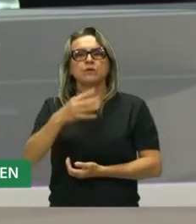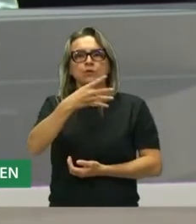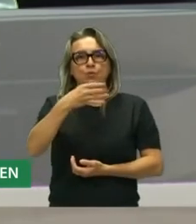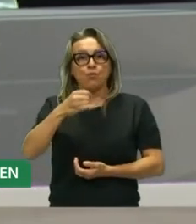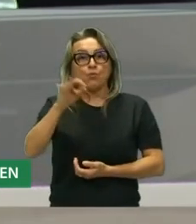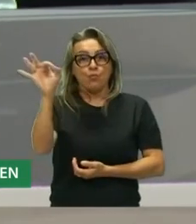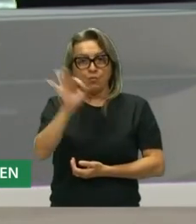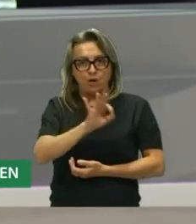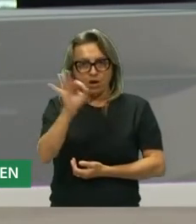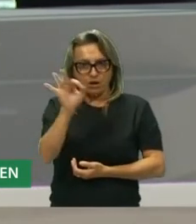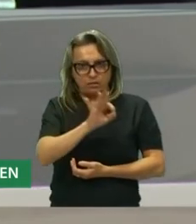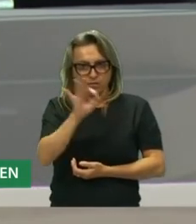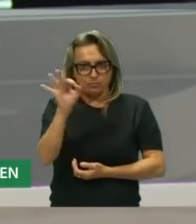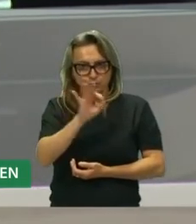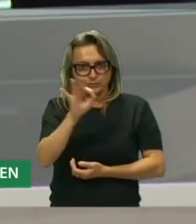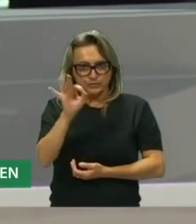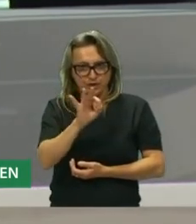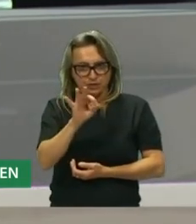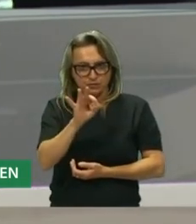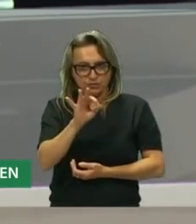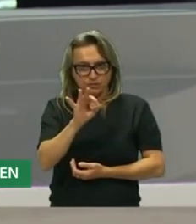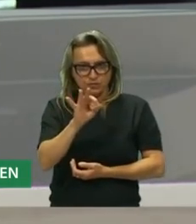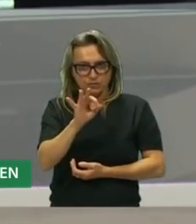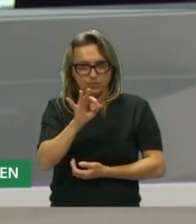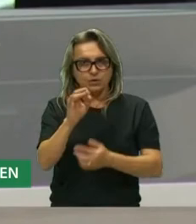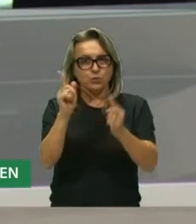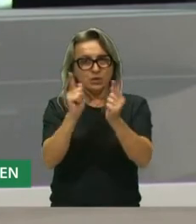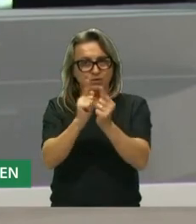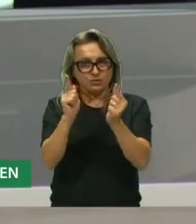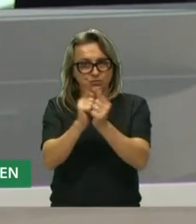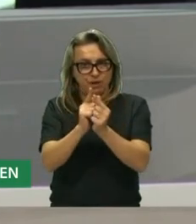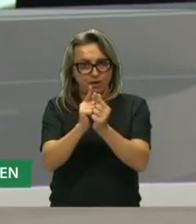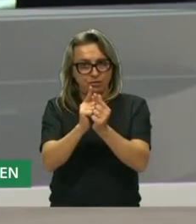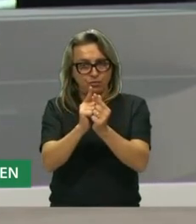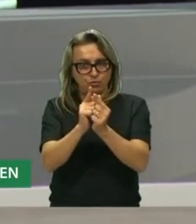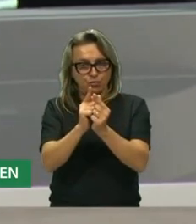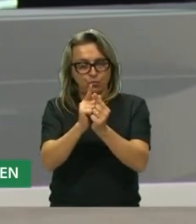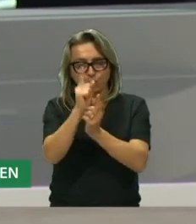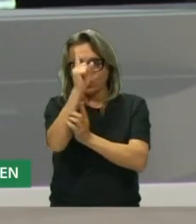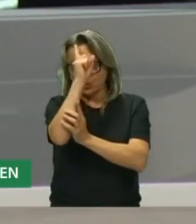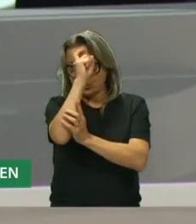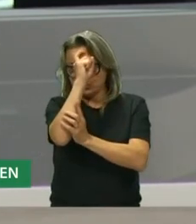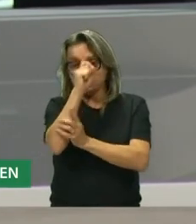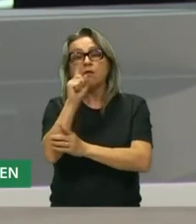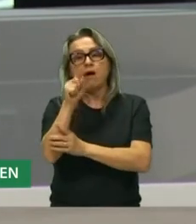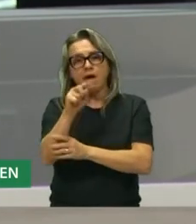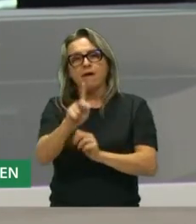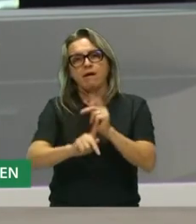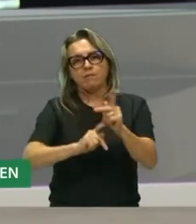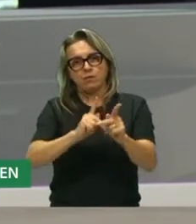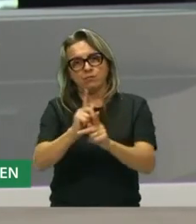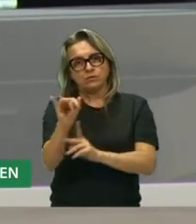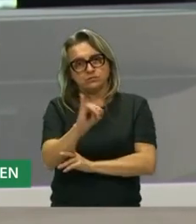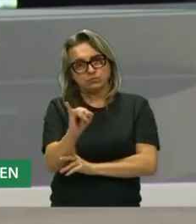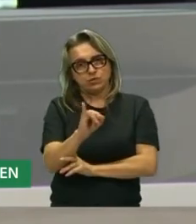40% do 100% do atendimento do Marieta é da população de Itajaí, ou era.